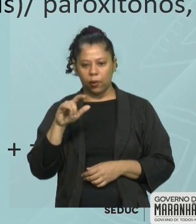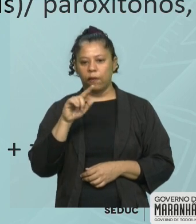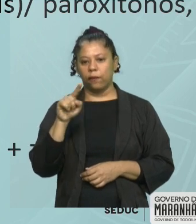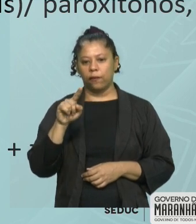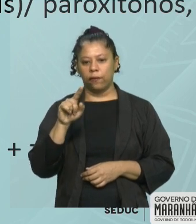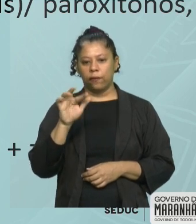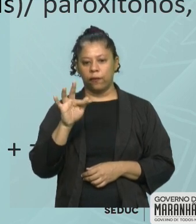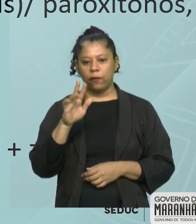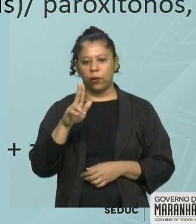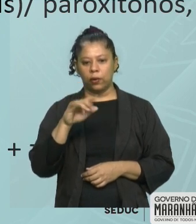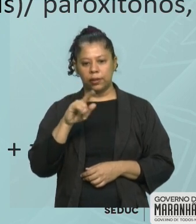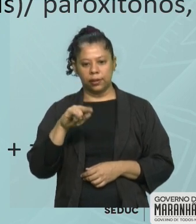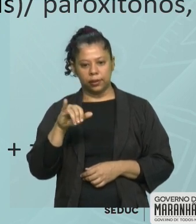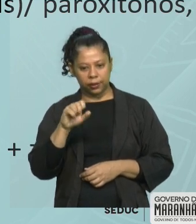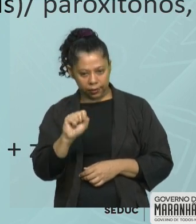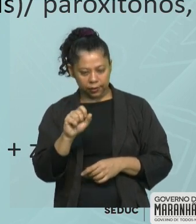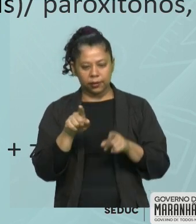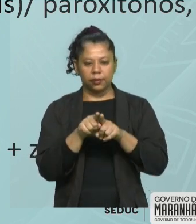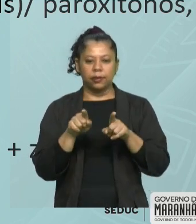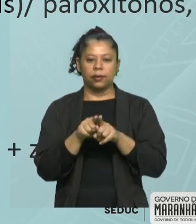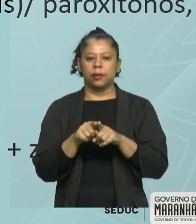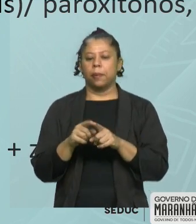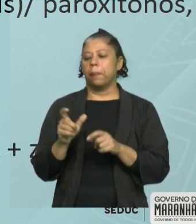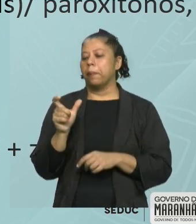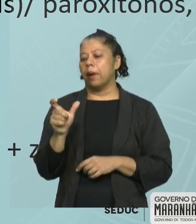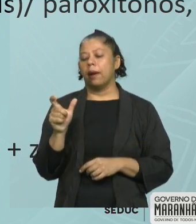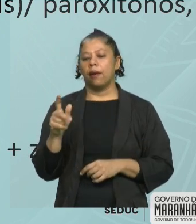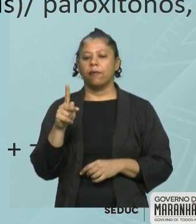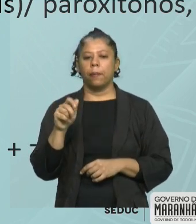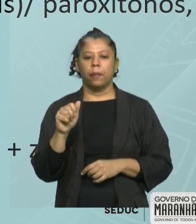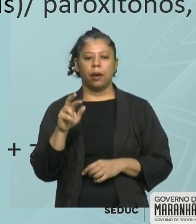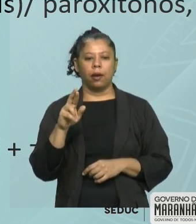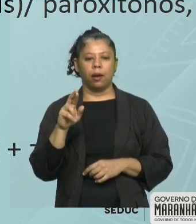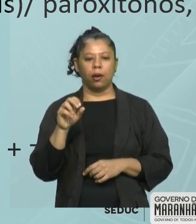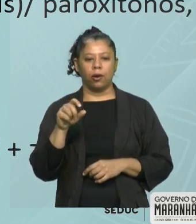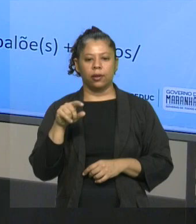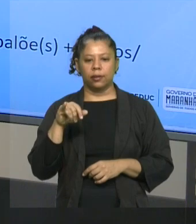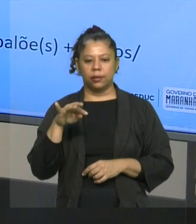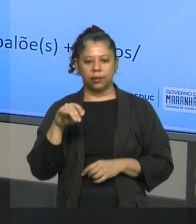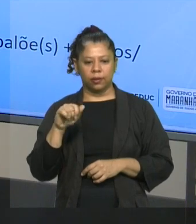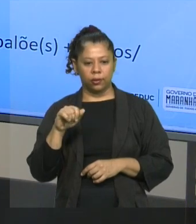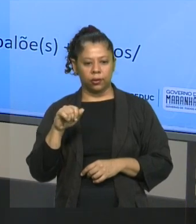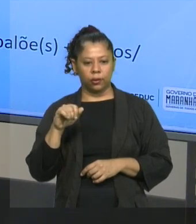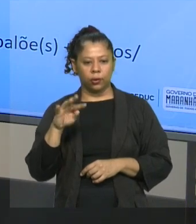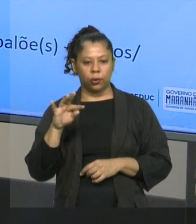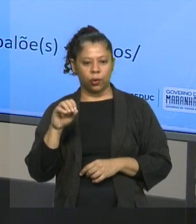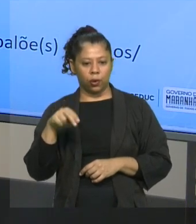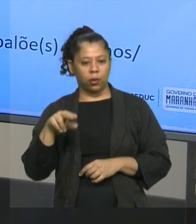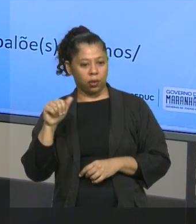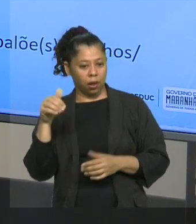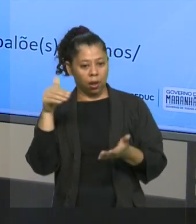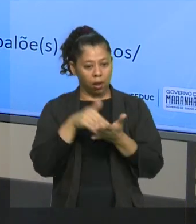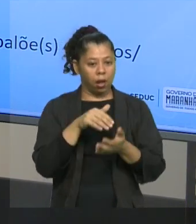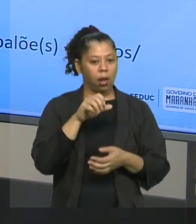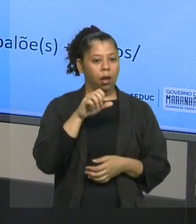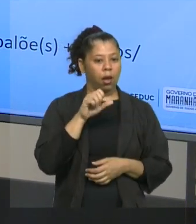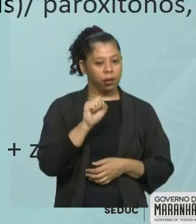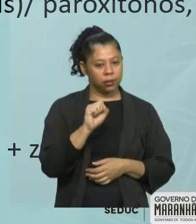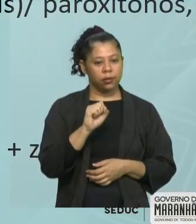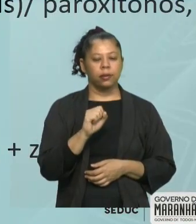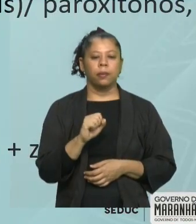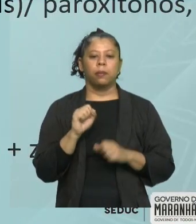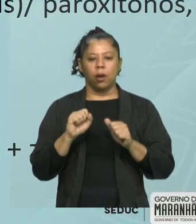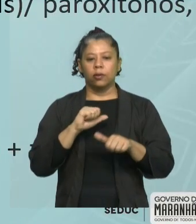por -e-s. Projétil, projéteis. Terminados em X,